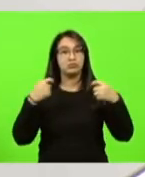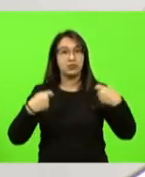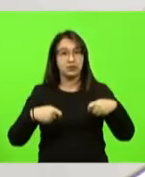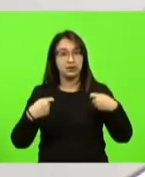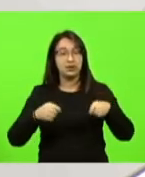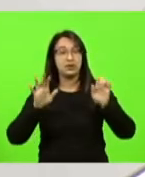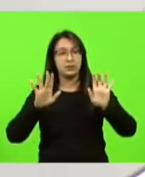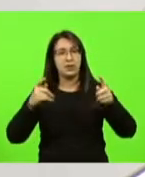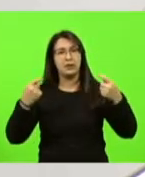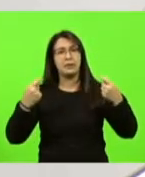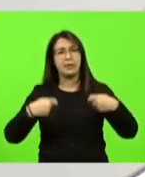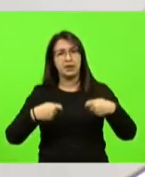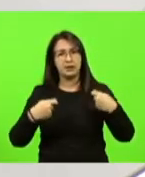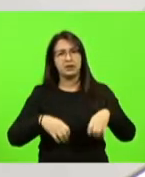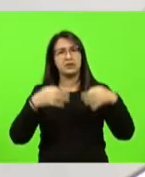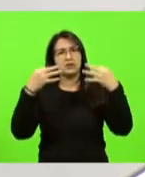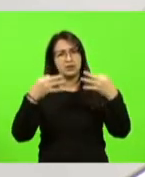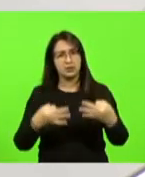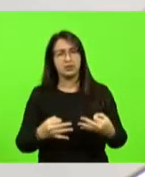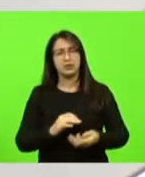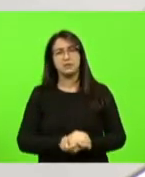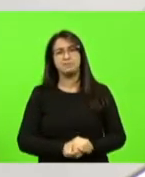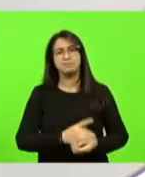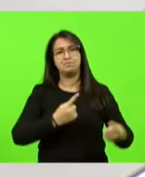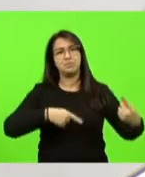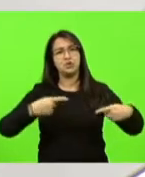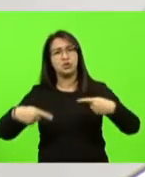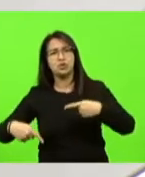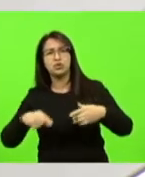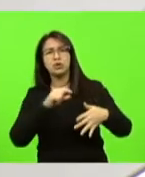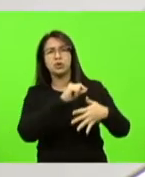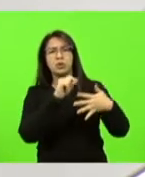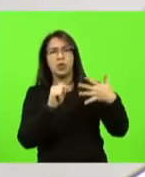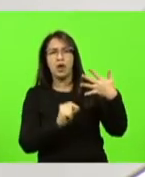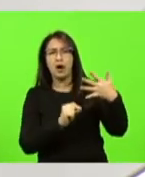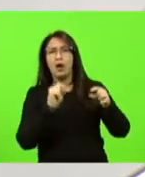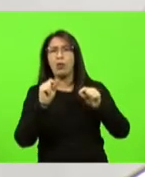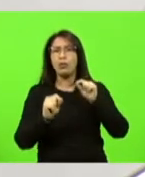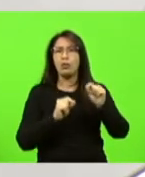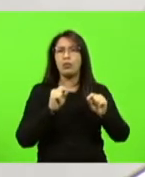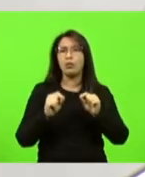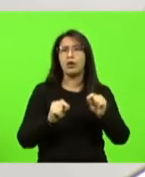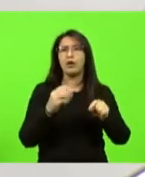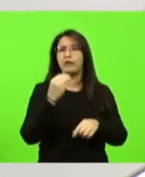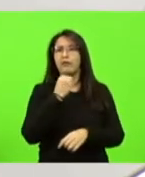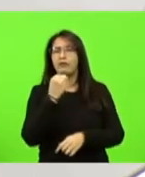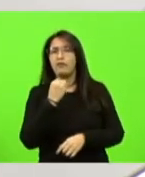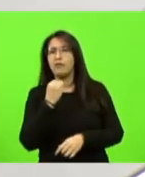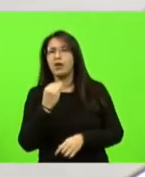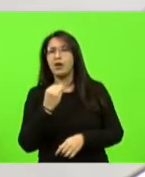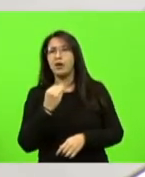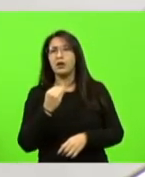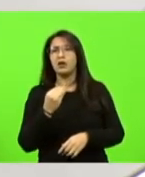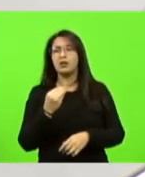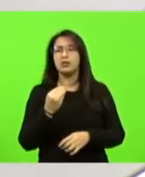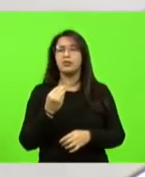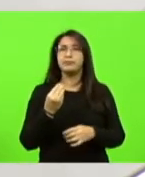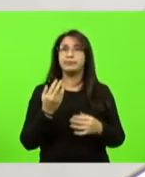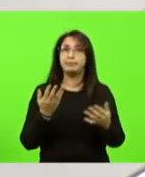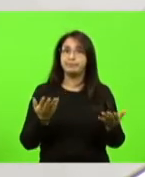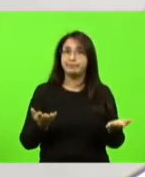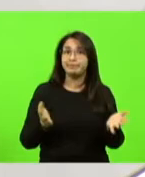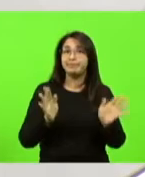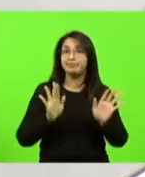jeito correto, discutindo quais são as ferramentas, o que fragiliza, o que não fragiliza. Agora, se não podemos